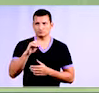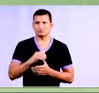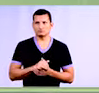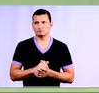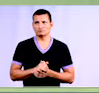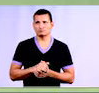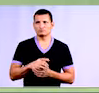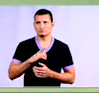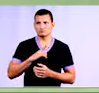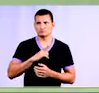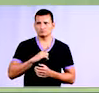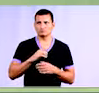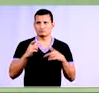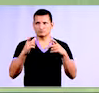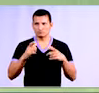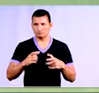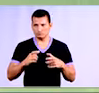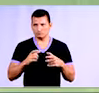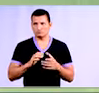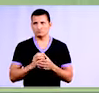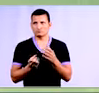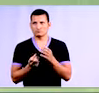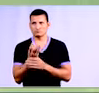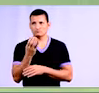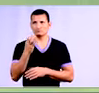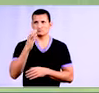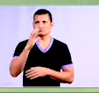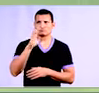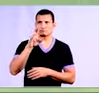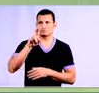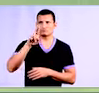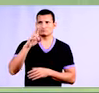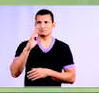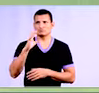pelos endereços gerados pela UCP.